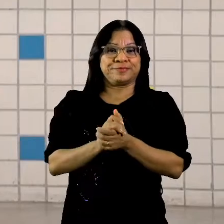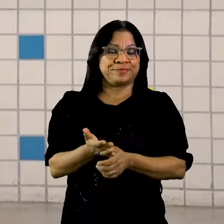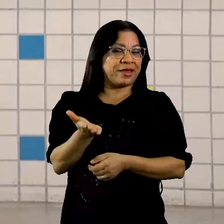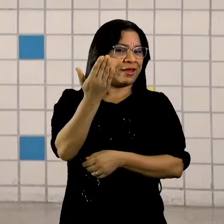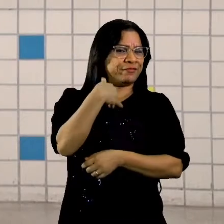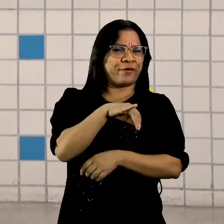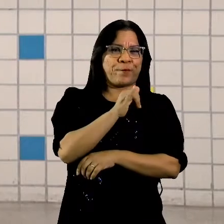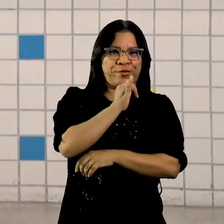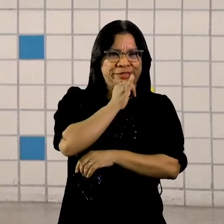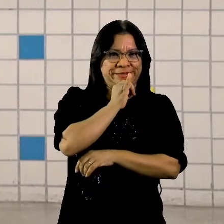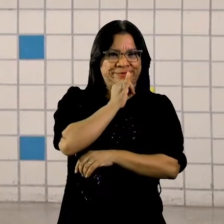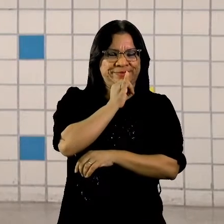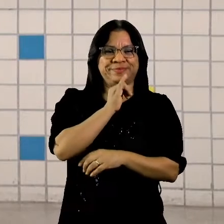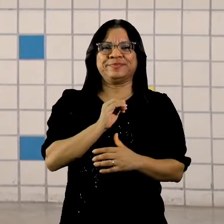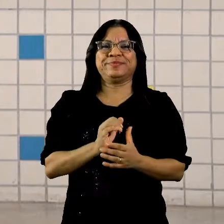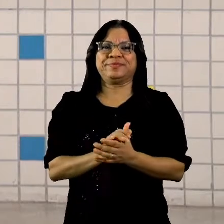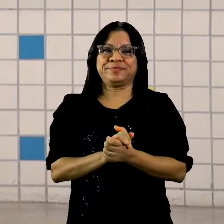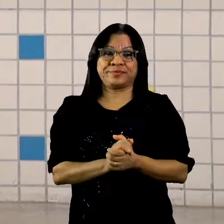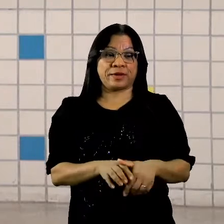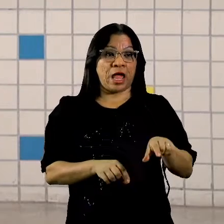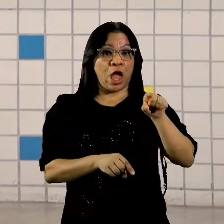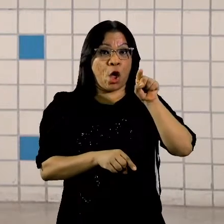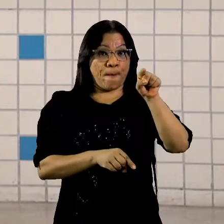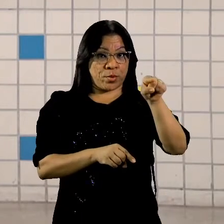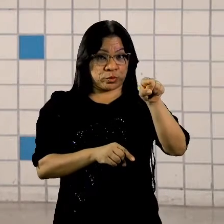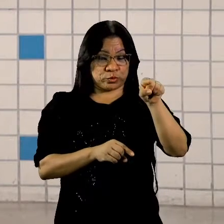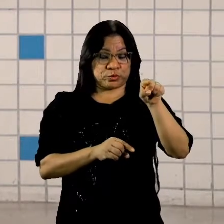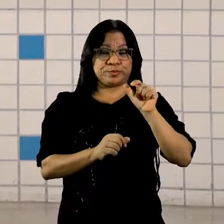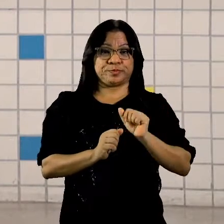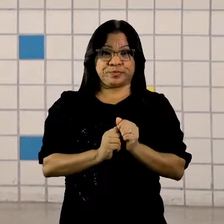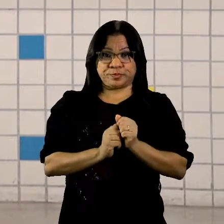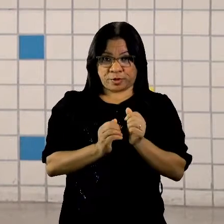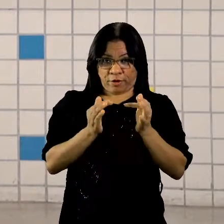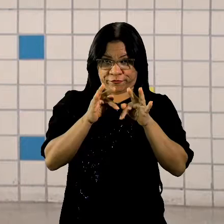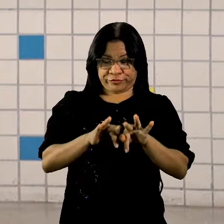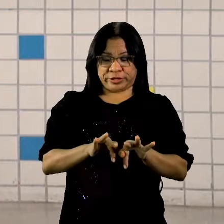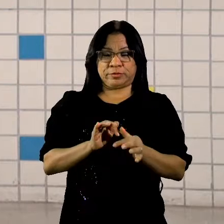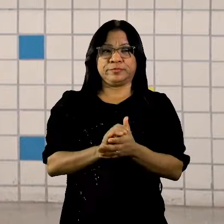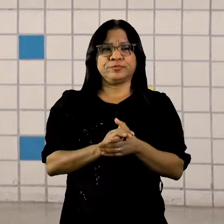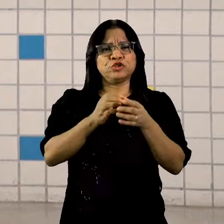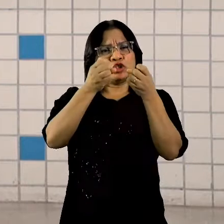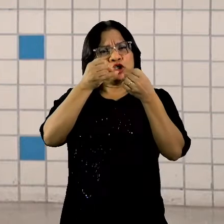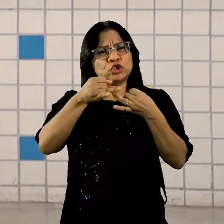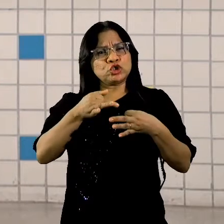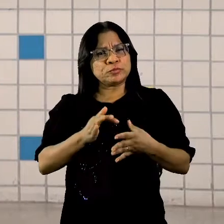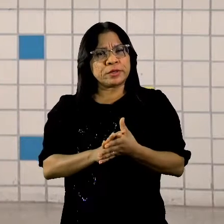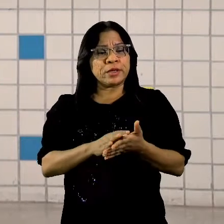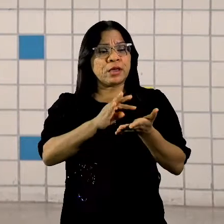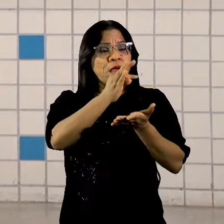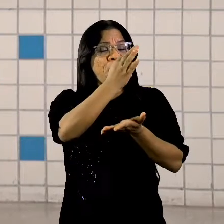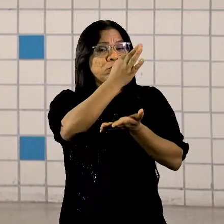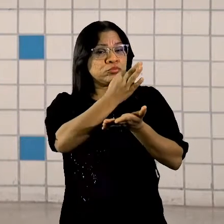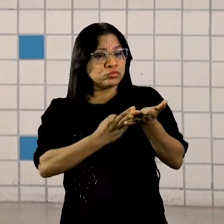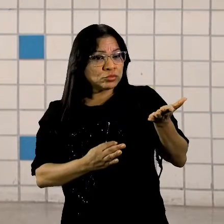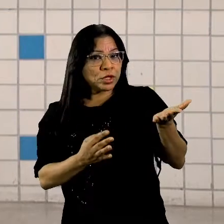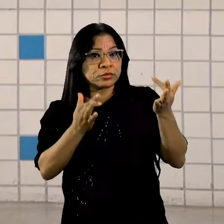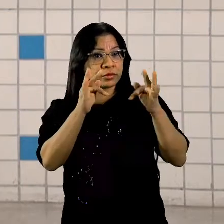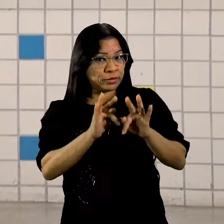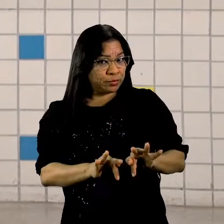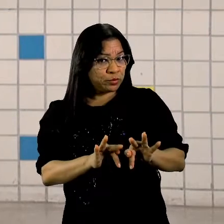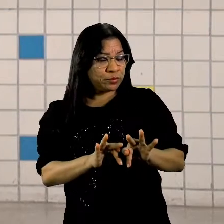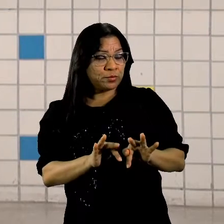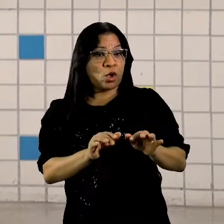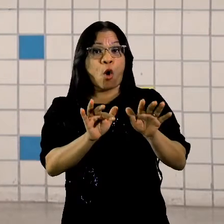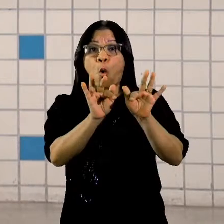exemplos. Ponto final indica que a frase terminou. Exemplo, o pássaro